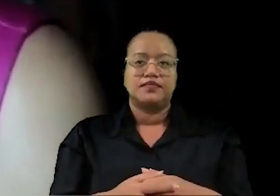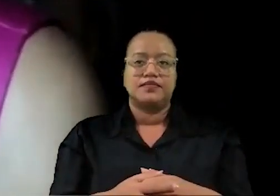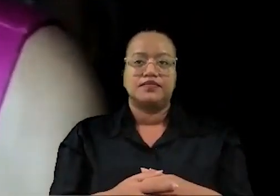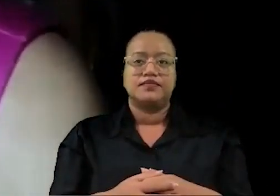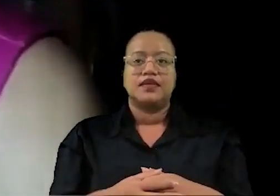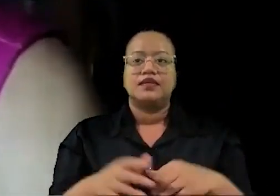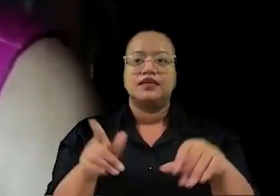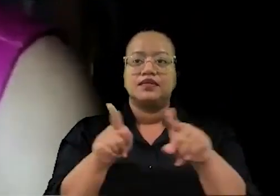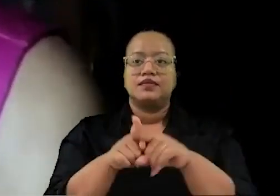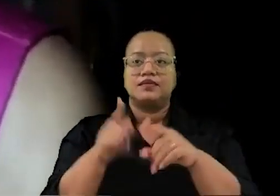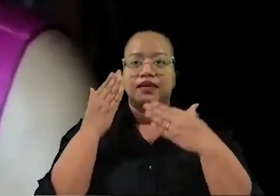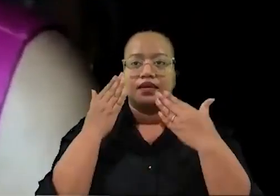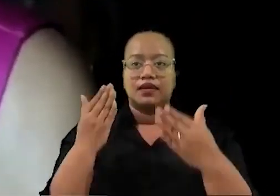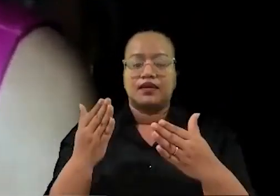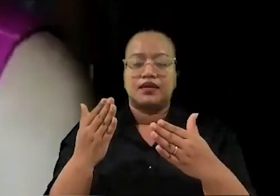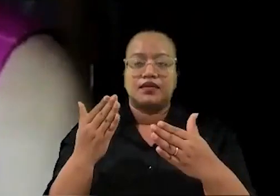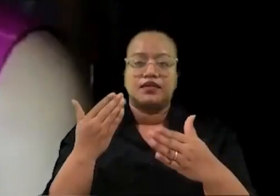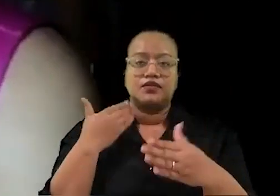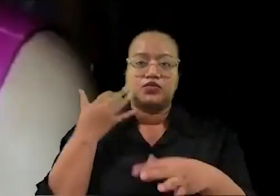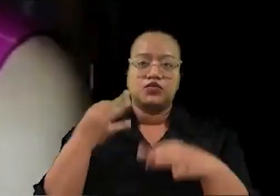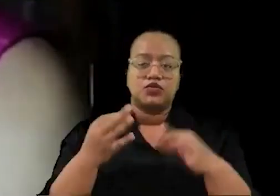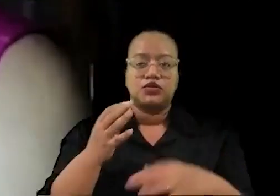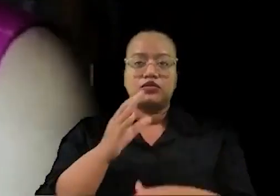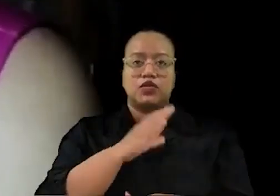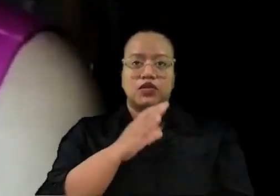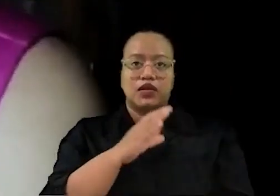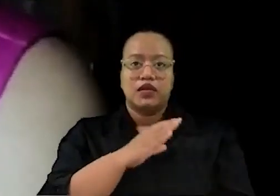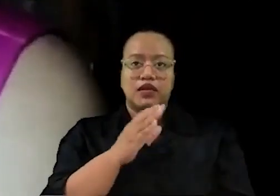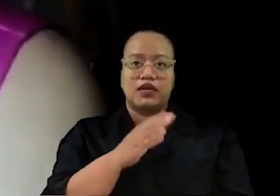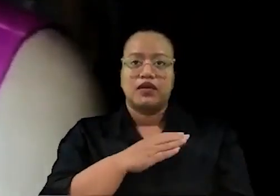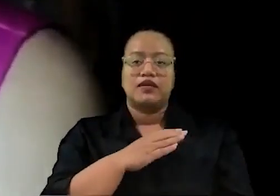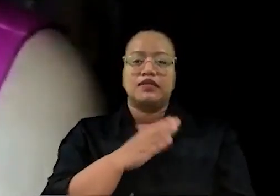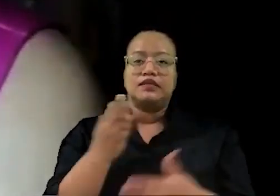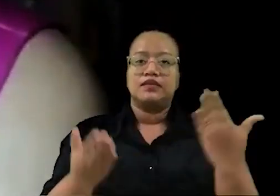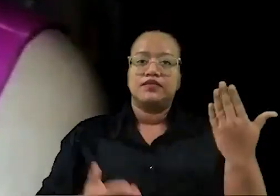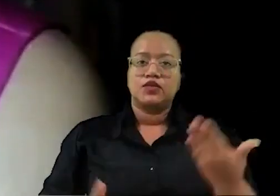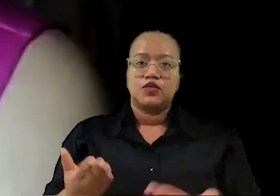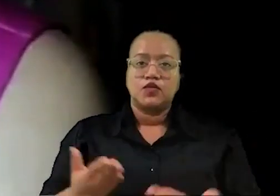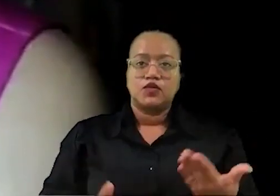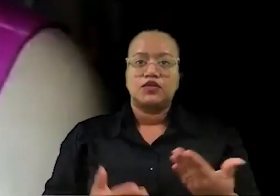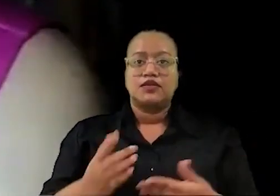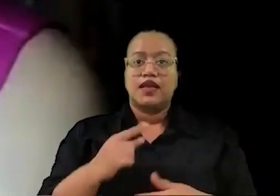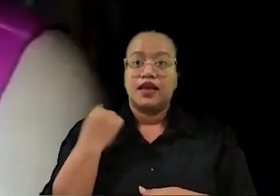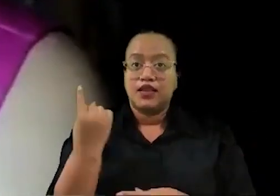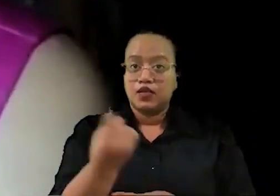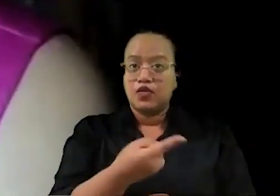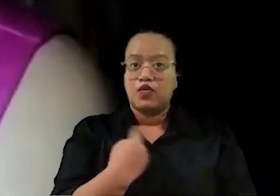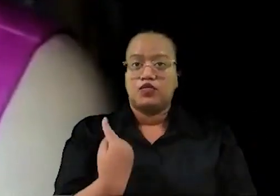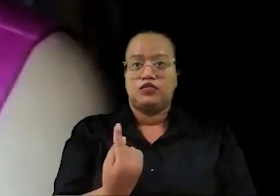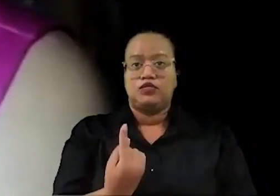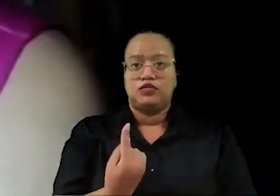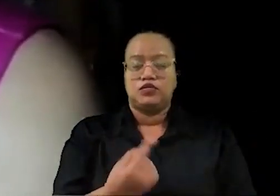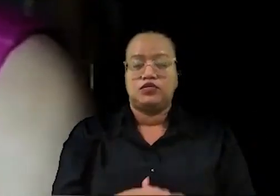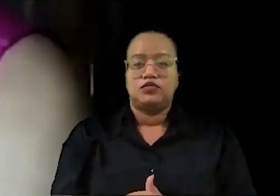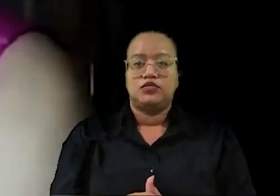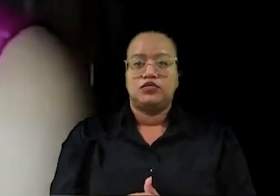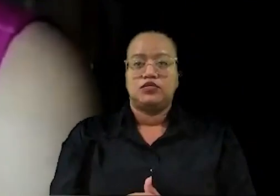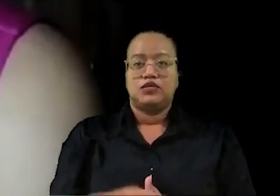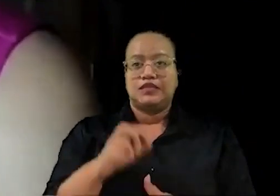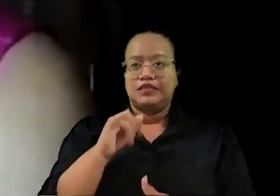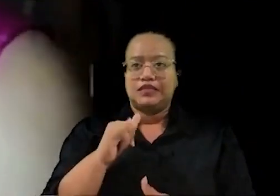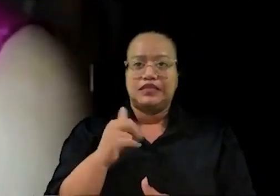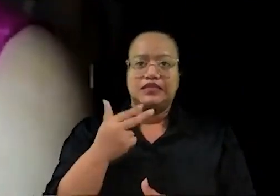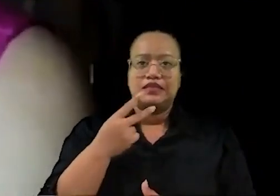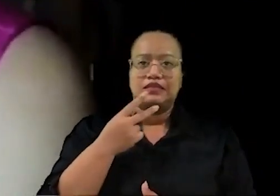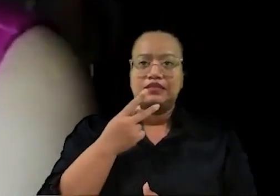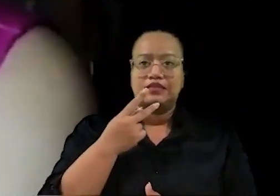nossos colegas estão aí, os servidores, isso é nosso, tá? Então, se não puderem falar, fale pelo chat, se